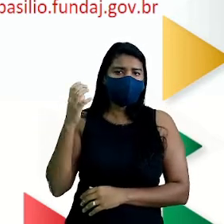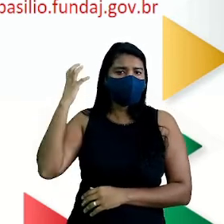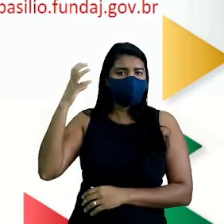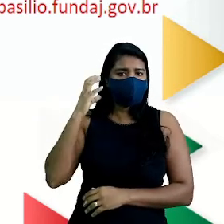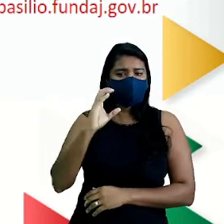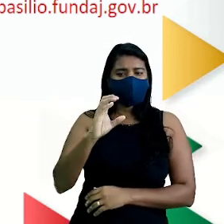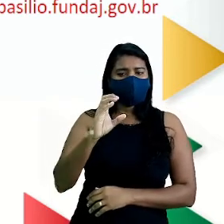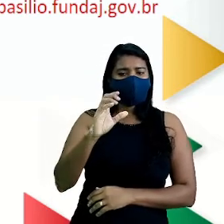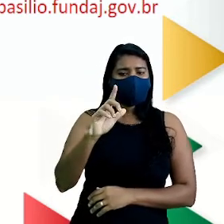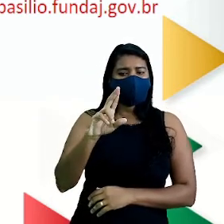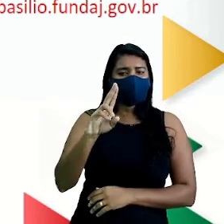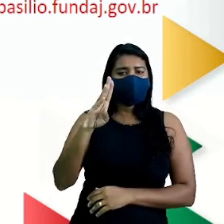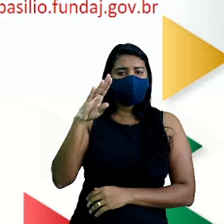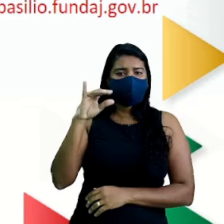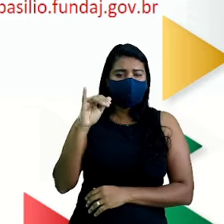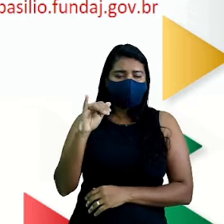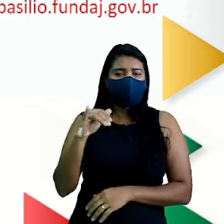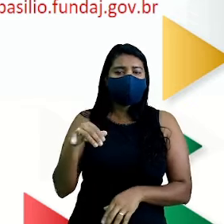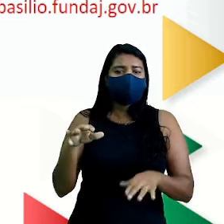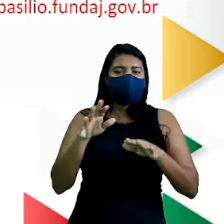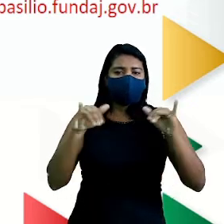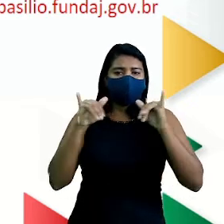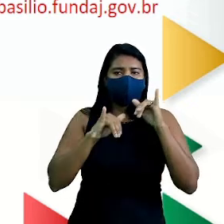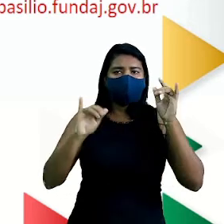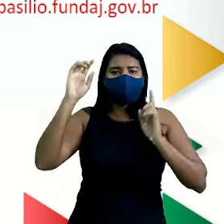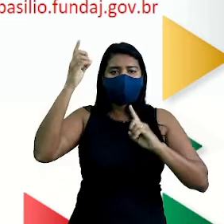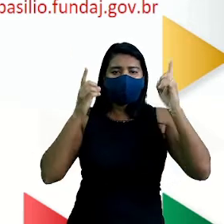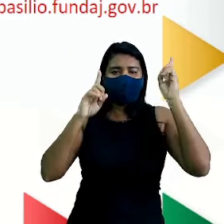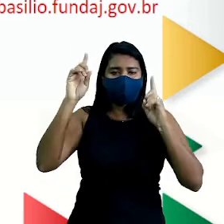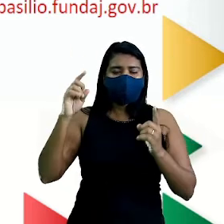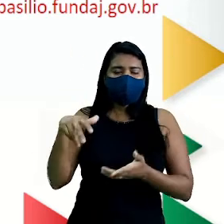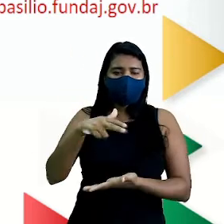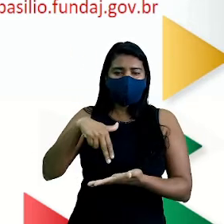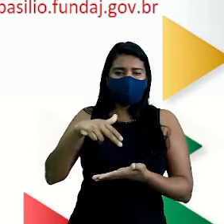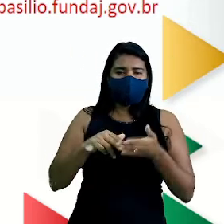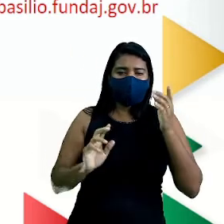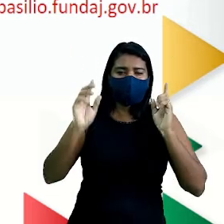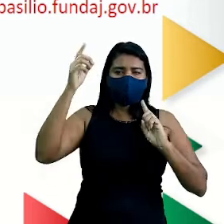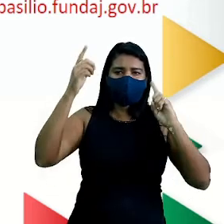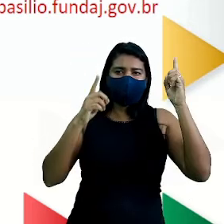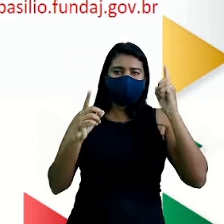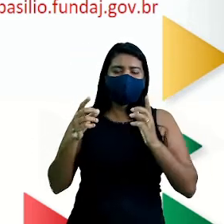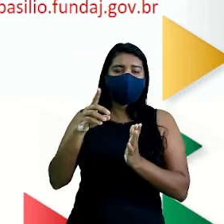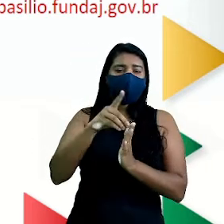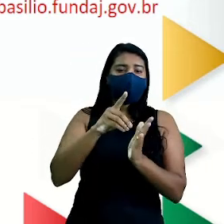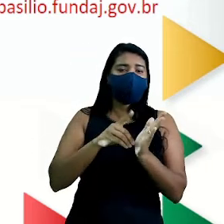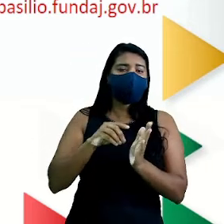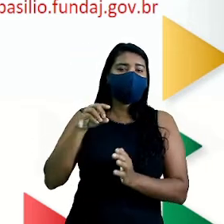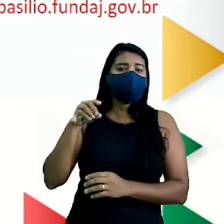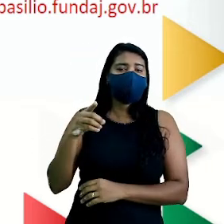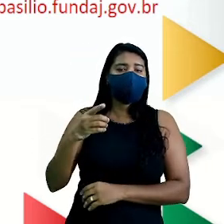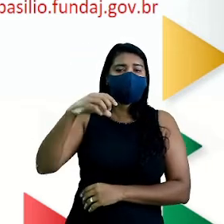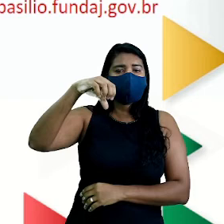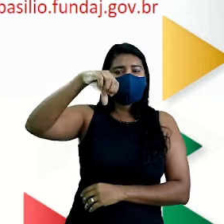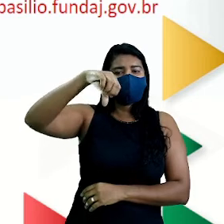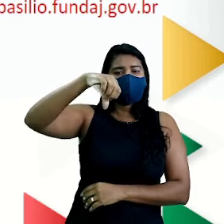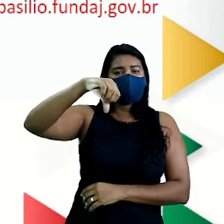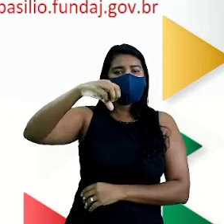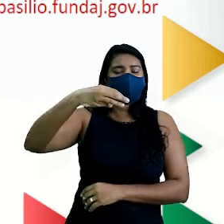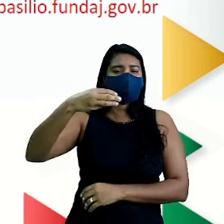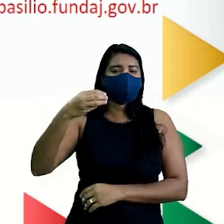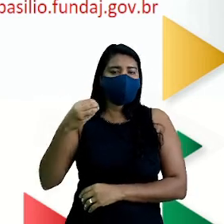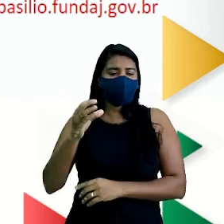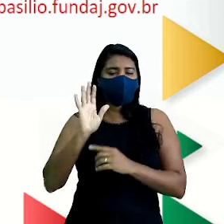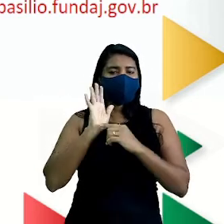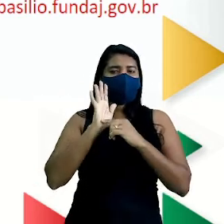divulgadora da música carnavalesca de Recife, especialmente do frevo. Na década de 1930, a Rádio Clube